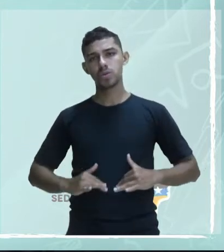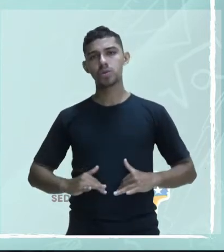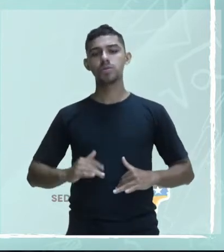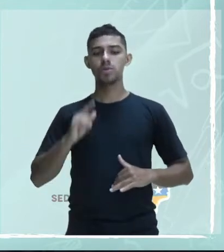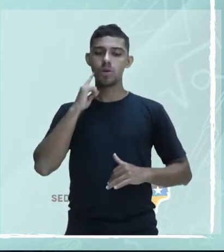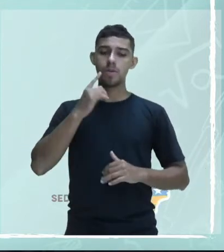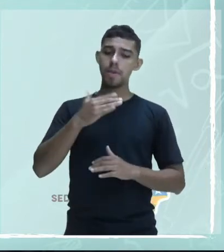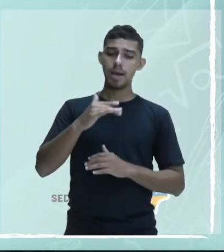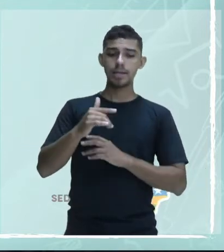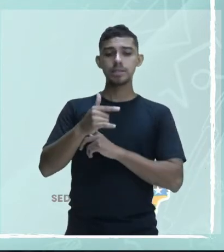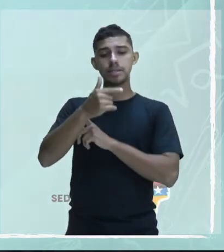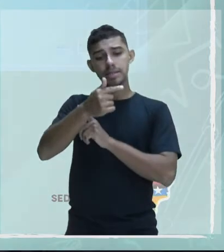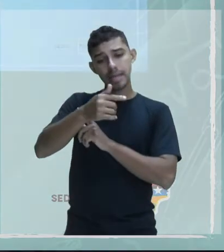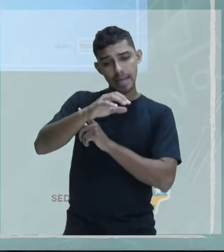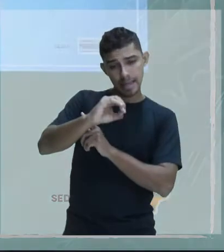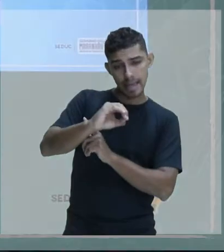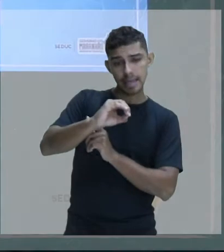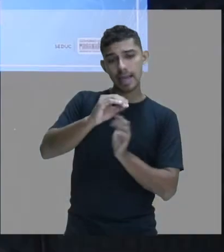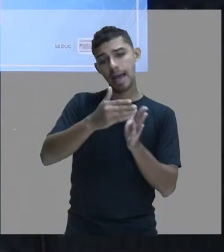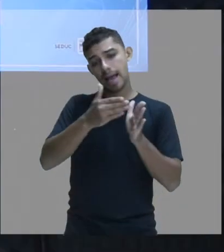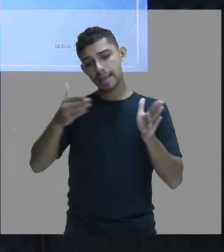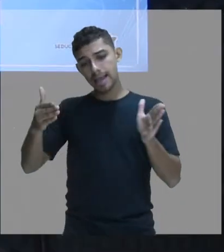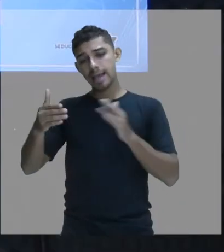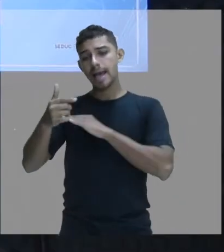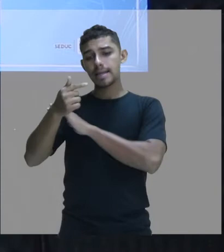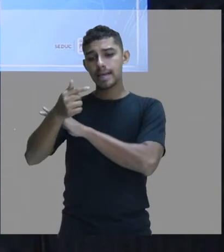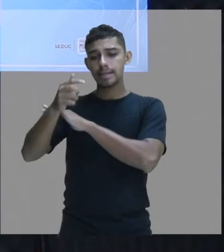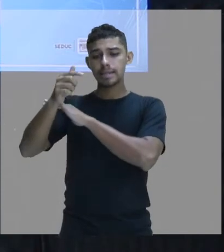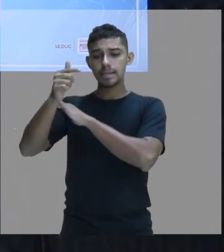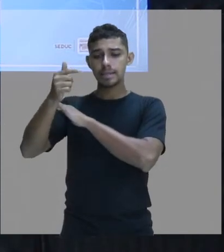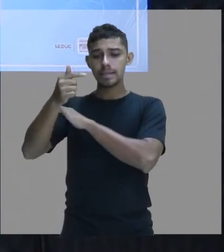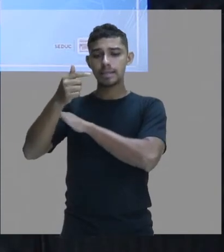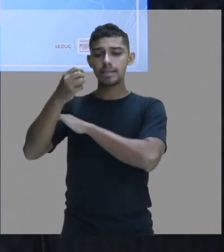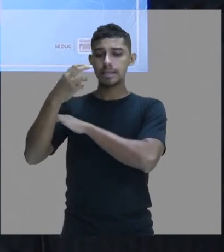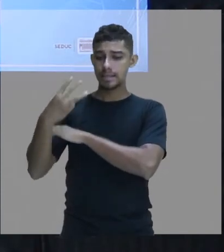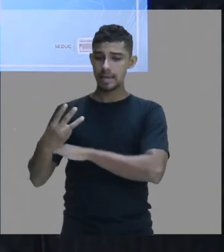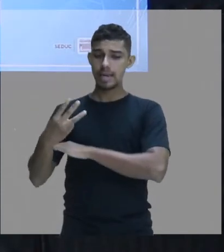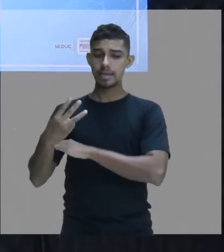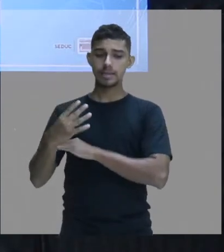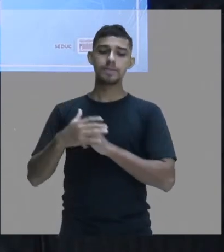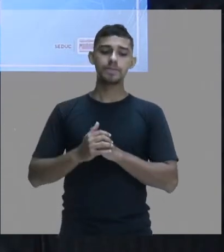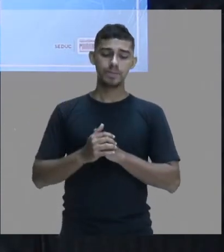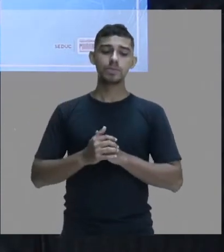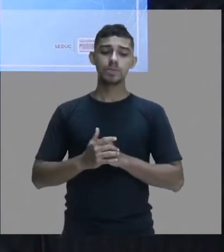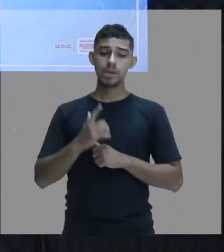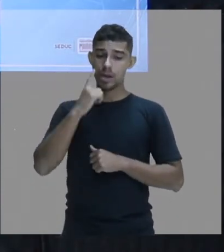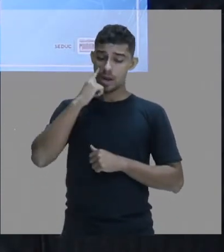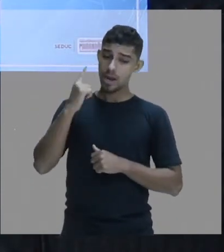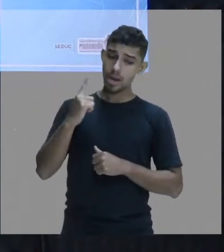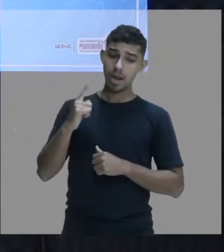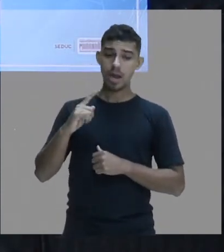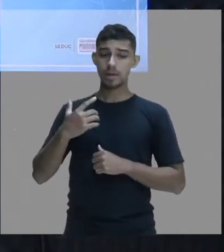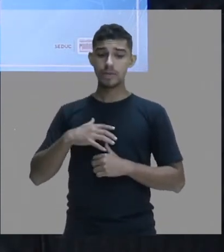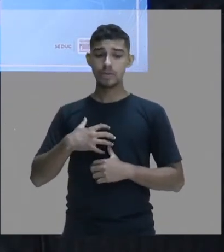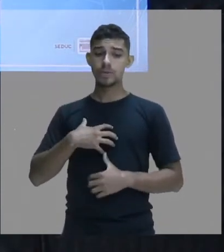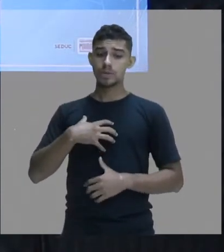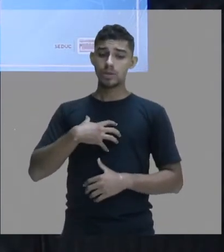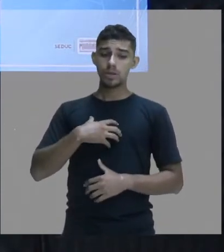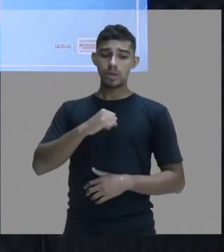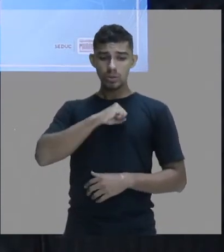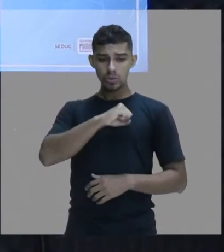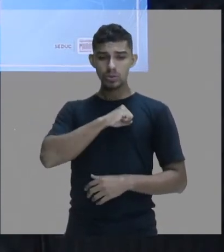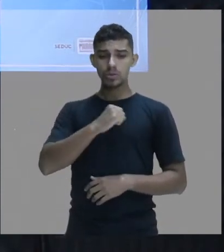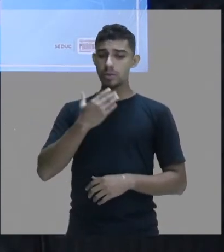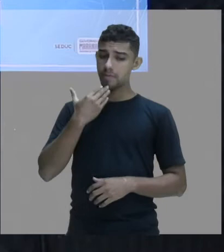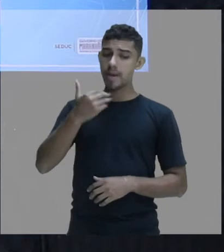torno de 70 e 73. Professor, e como é que eu posso fazer com que a minha frequência cardíaca, meu ritmo